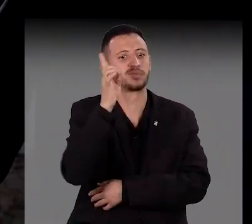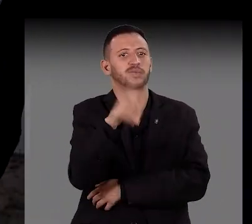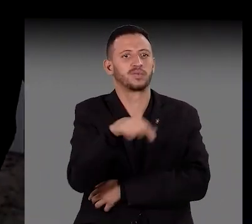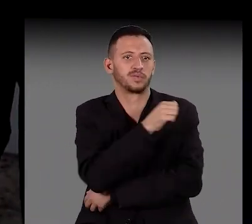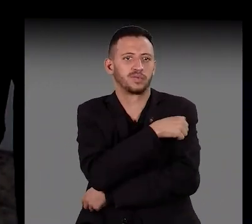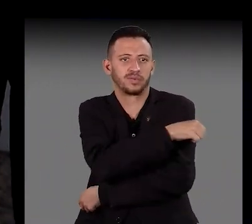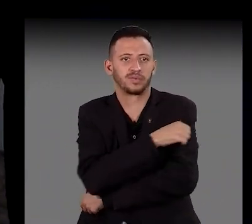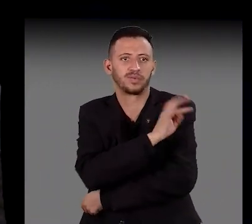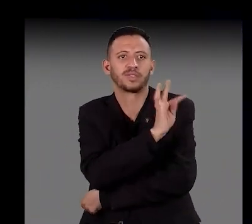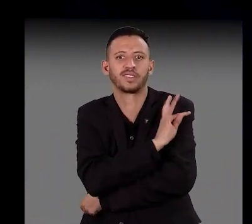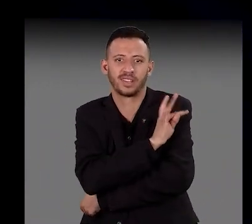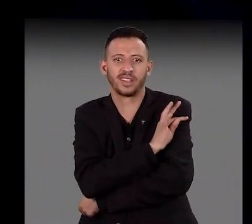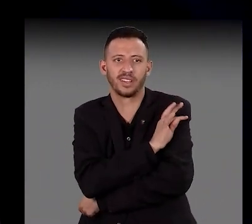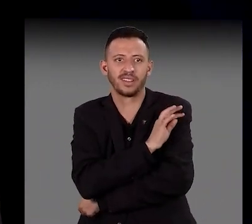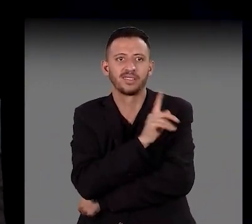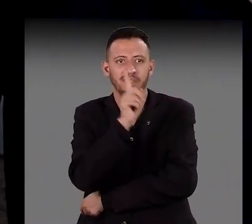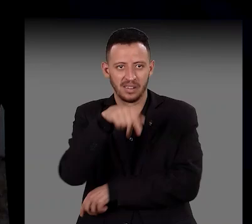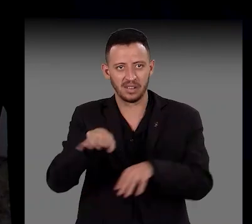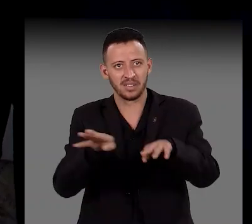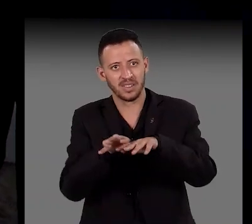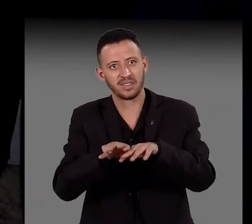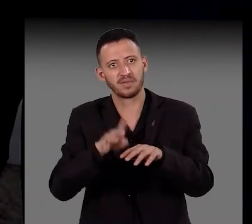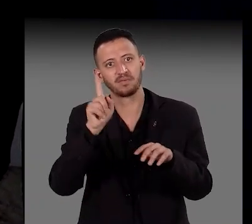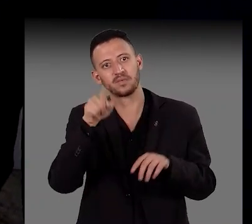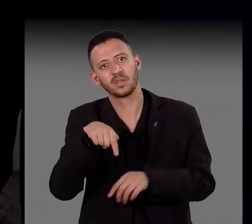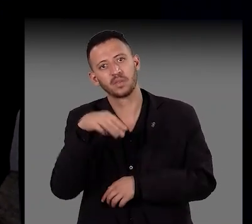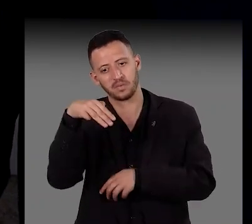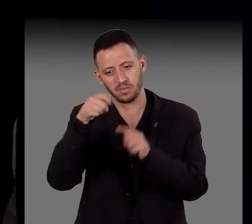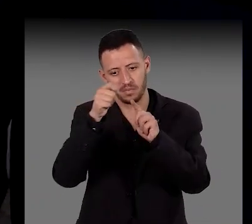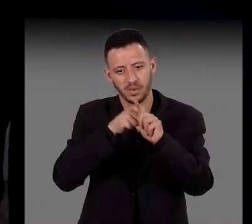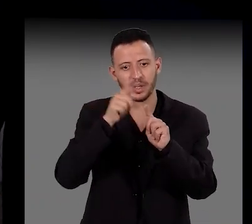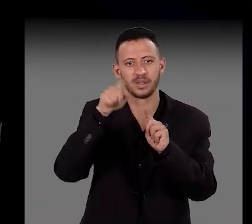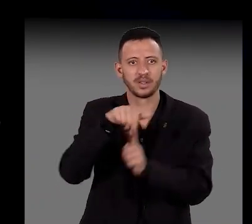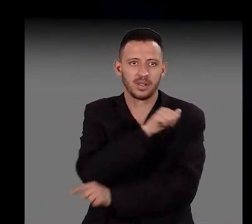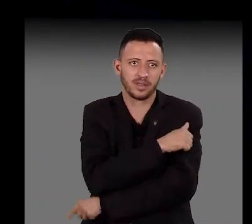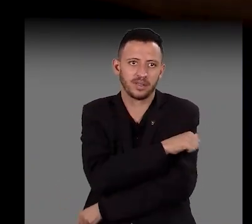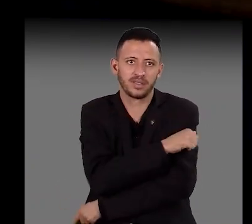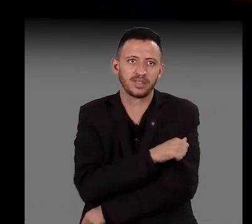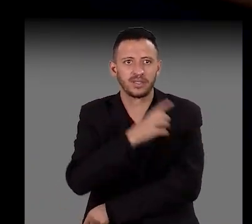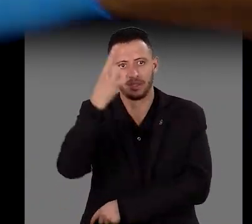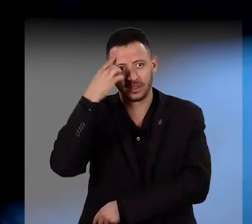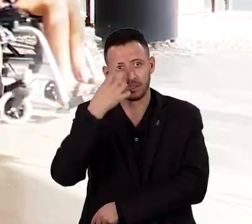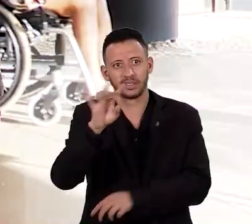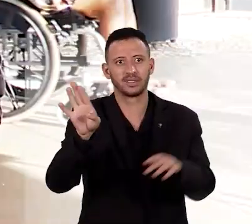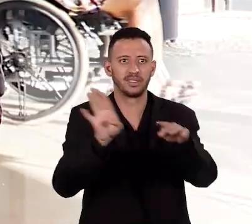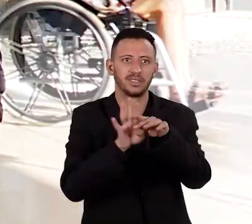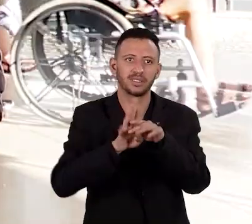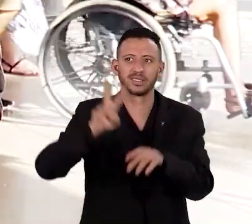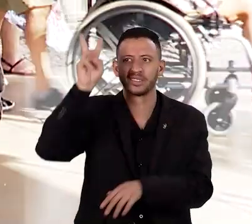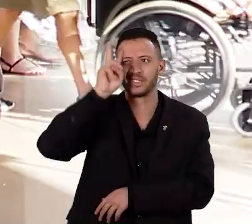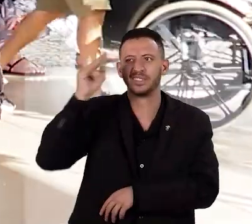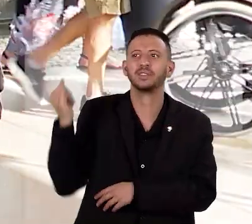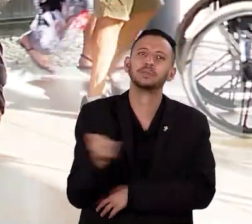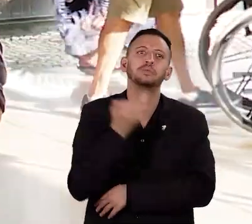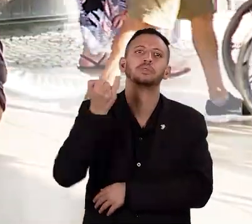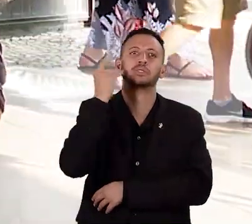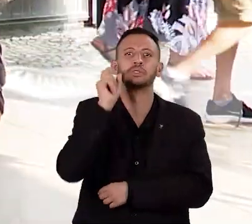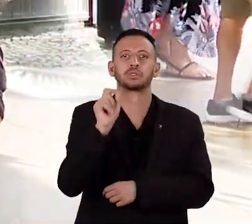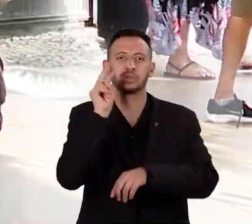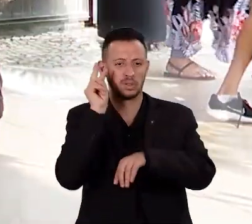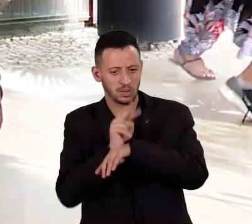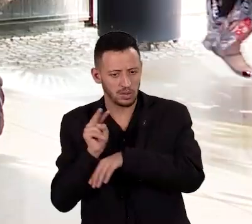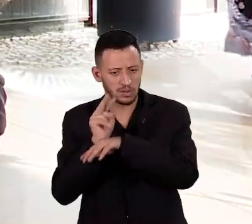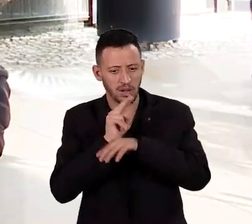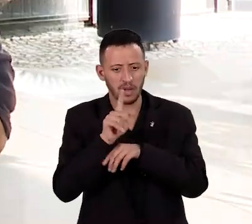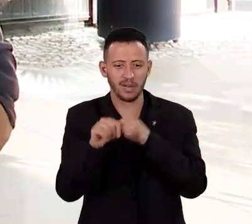os dias do enfermeiro e do técnico de enfermagem. Por isso é considerado o mês da enfermagem. A data também é um lembrete da